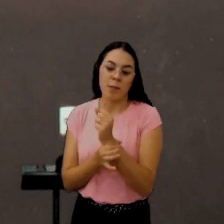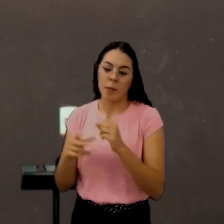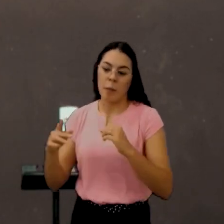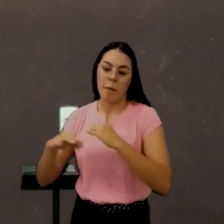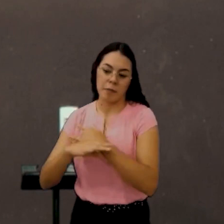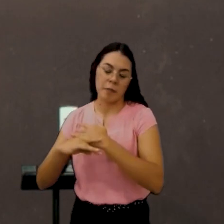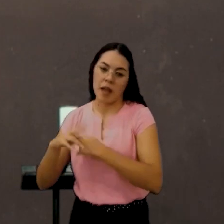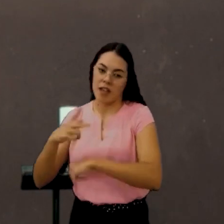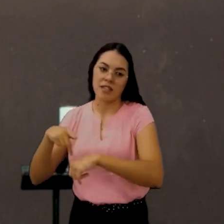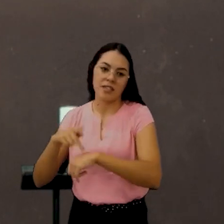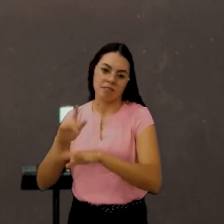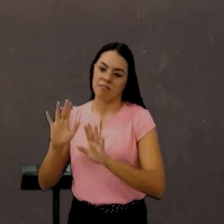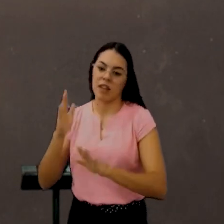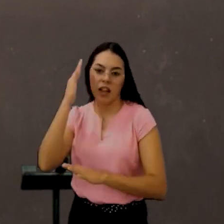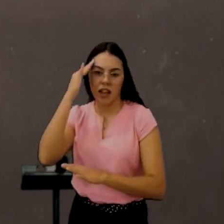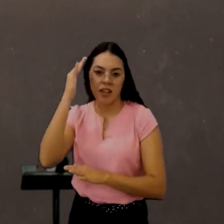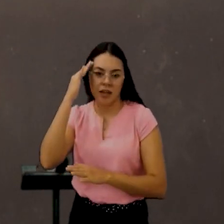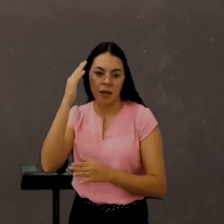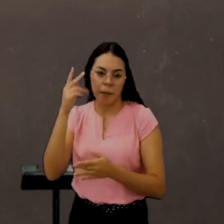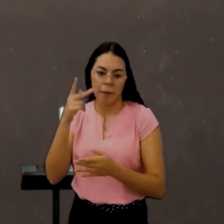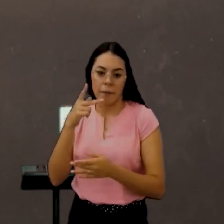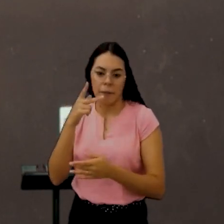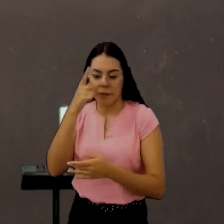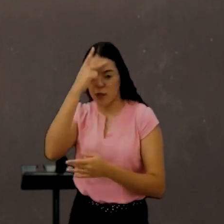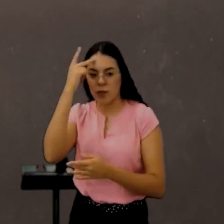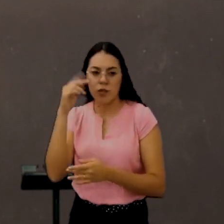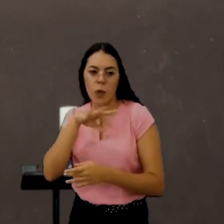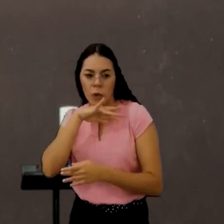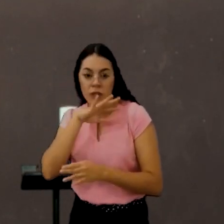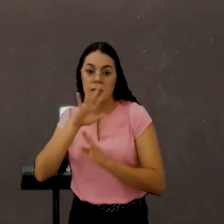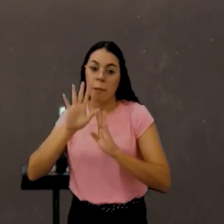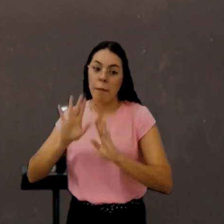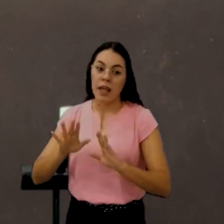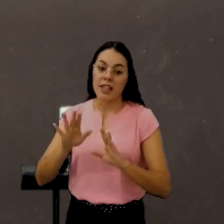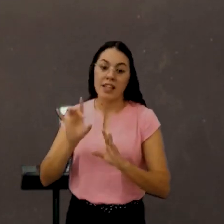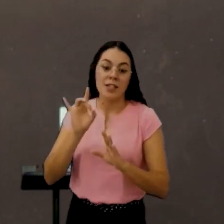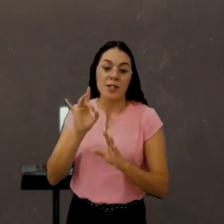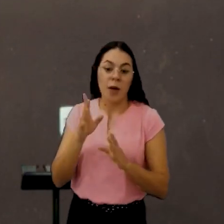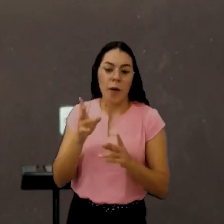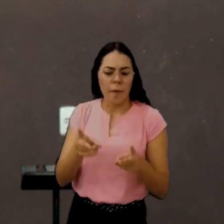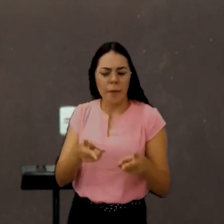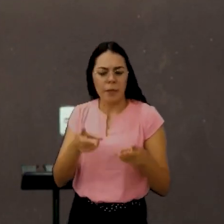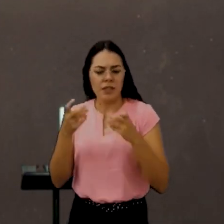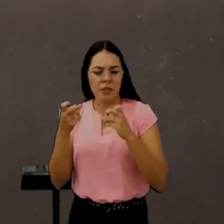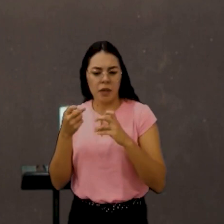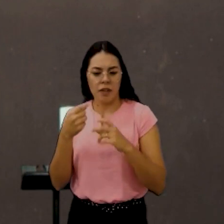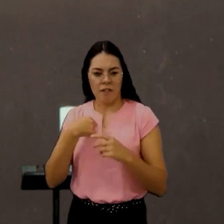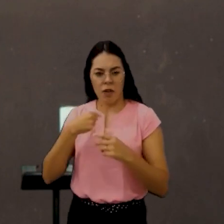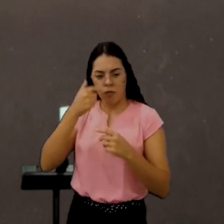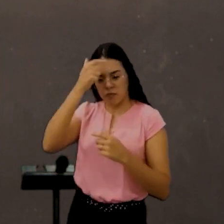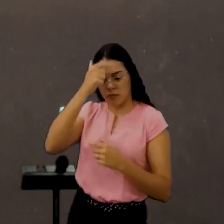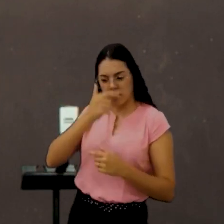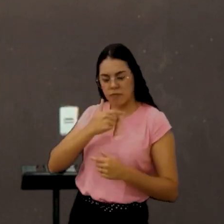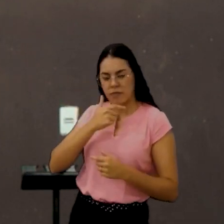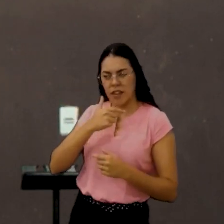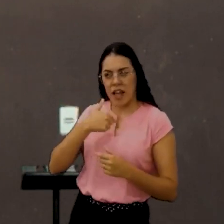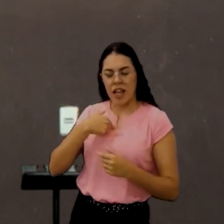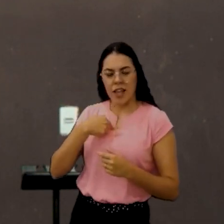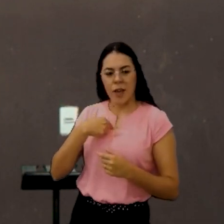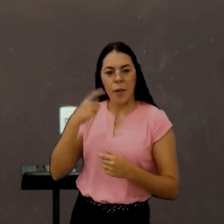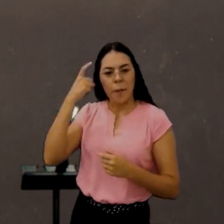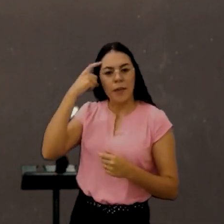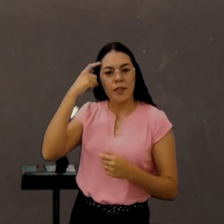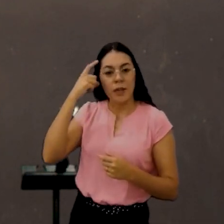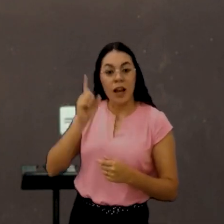entende isso, né? De pessoas ruins. Mas era um estereótipo. Quando eles olharam para essa minha cara, disseram logo que eu era